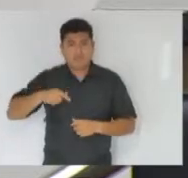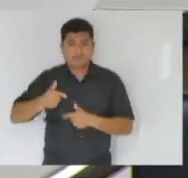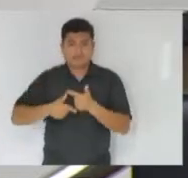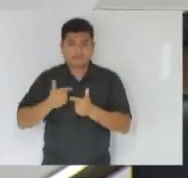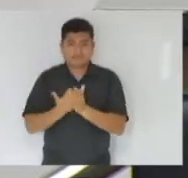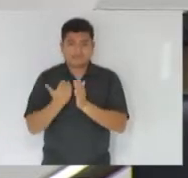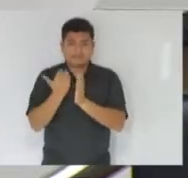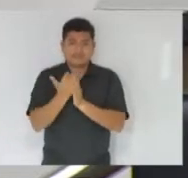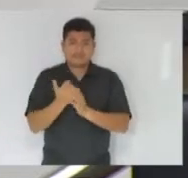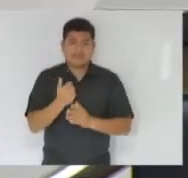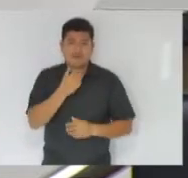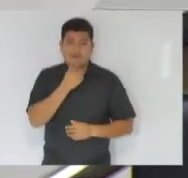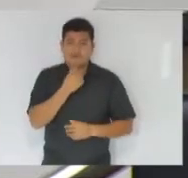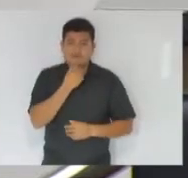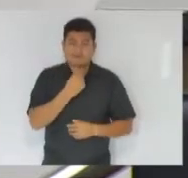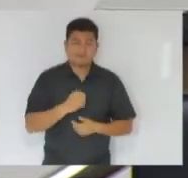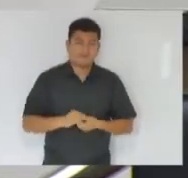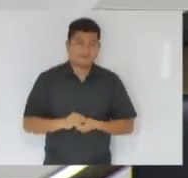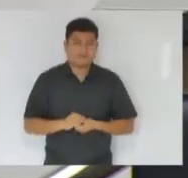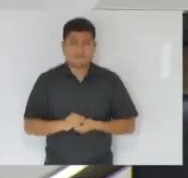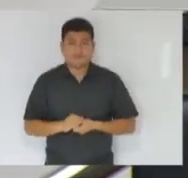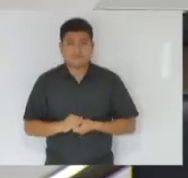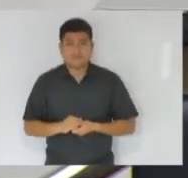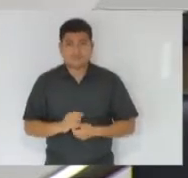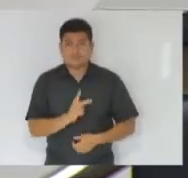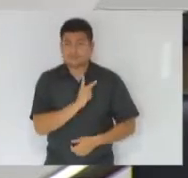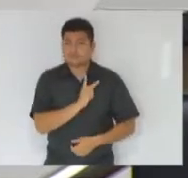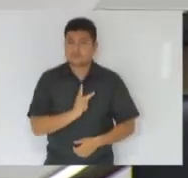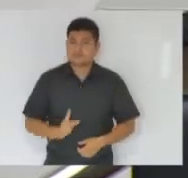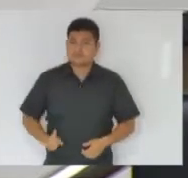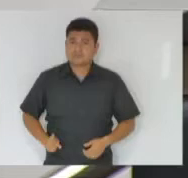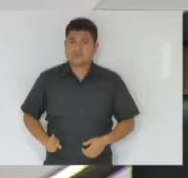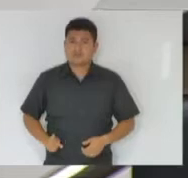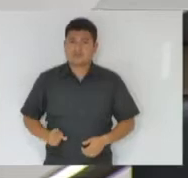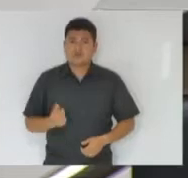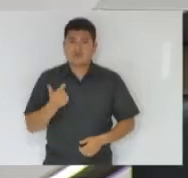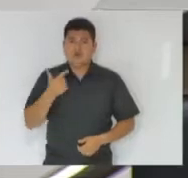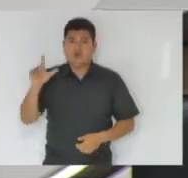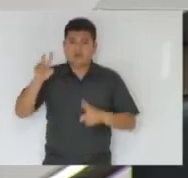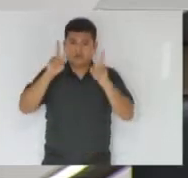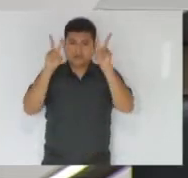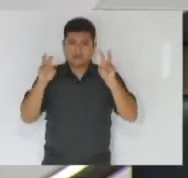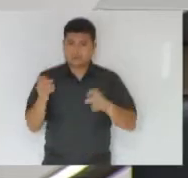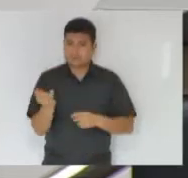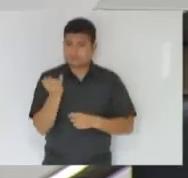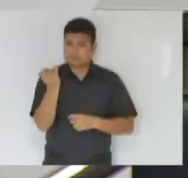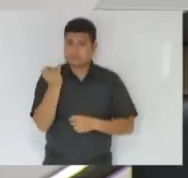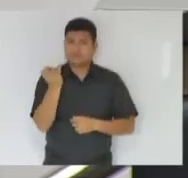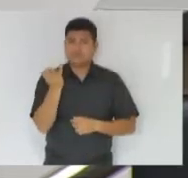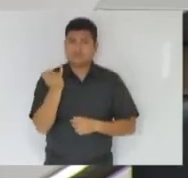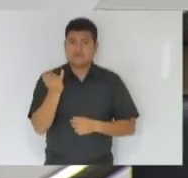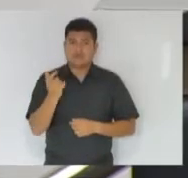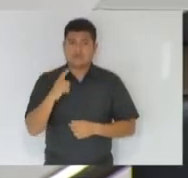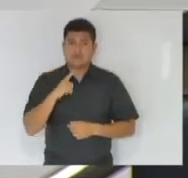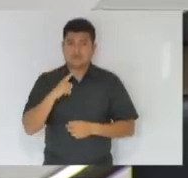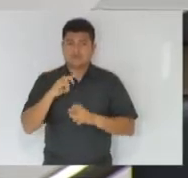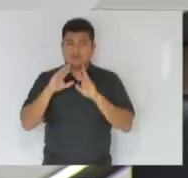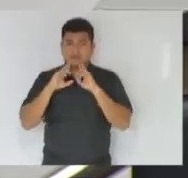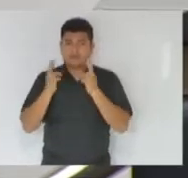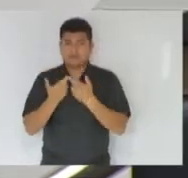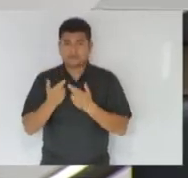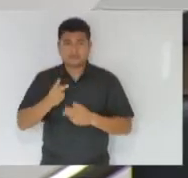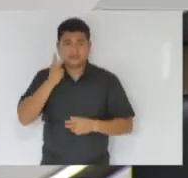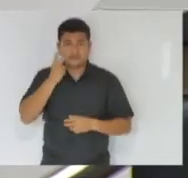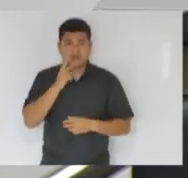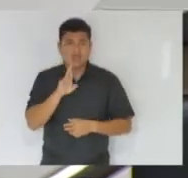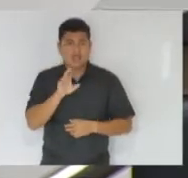homens. Senhor presidente, outra questão importante, eu tive uma reunião com a vereadora